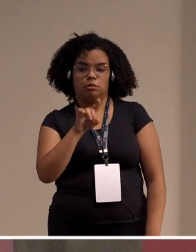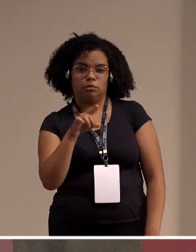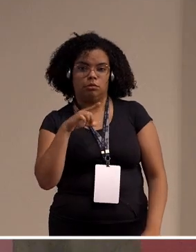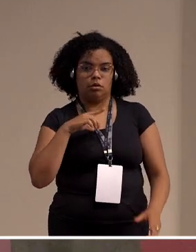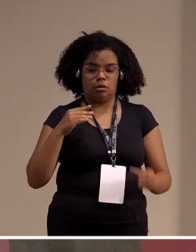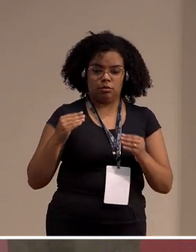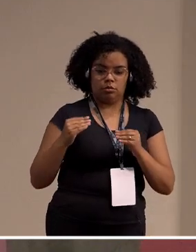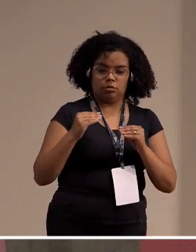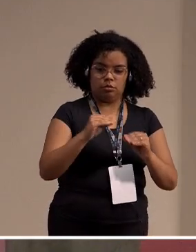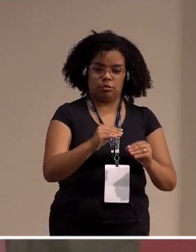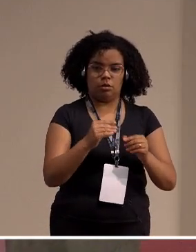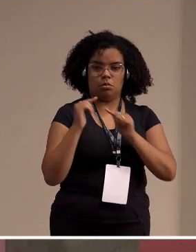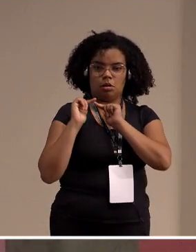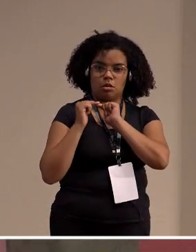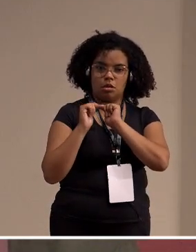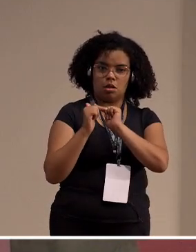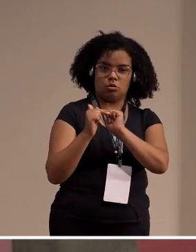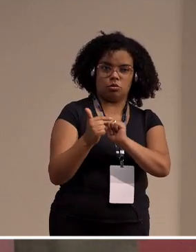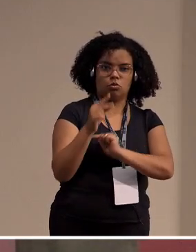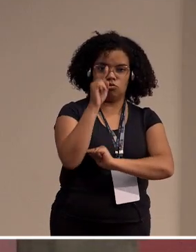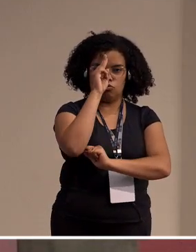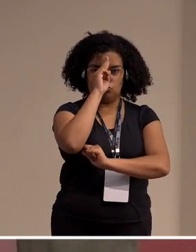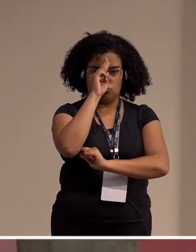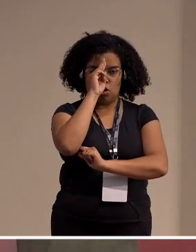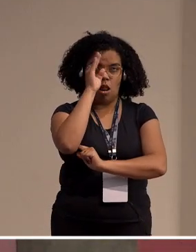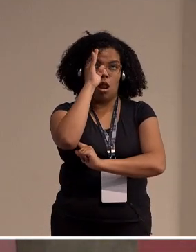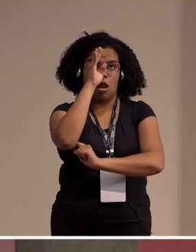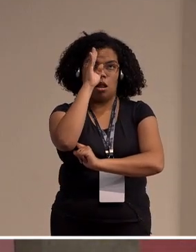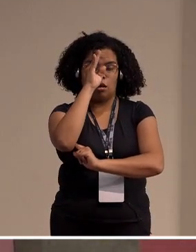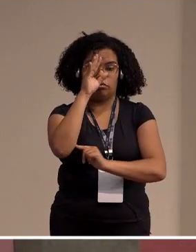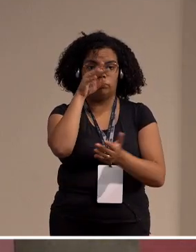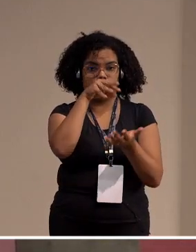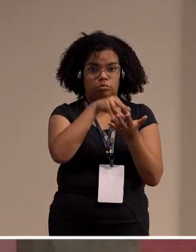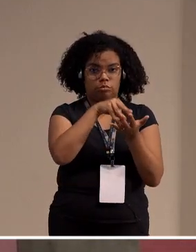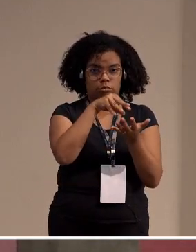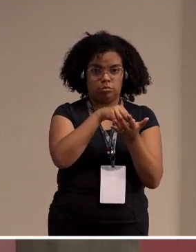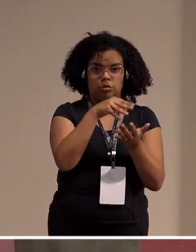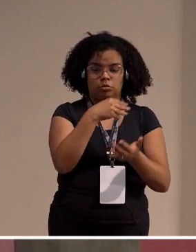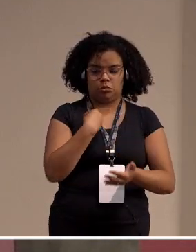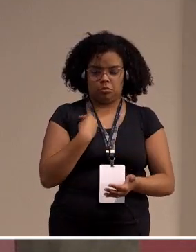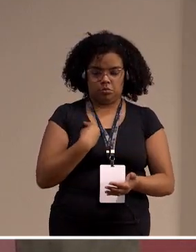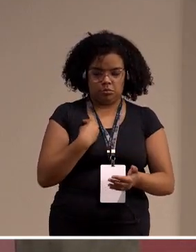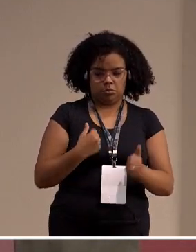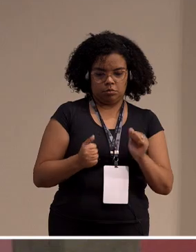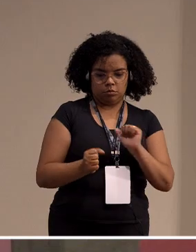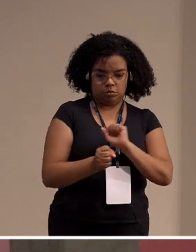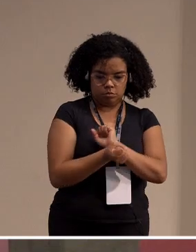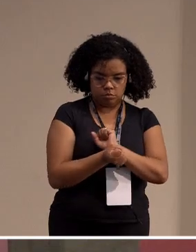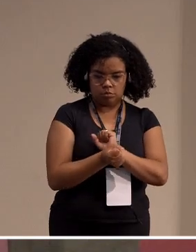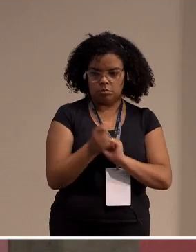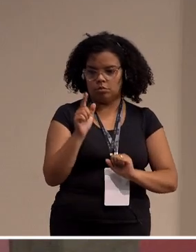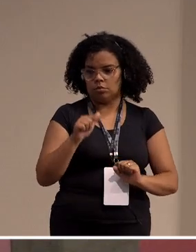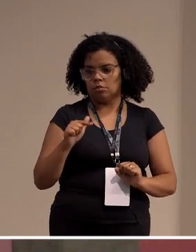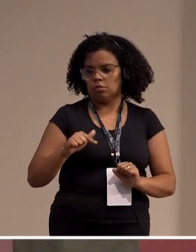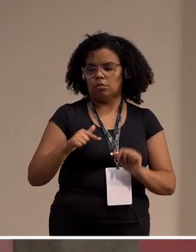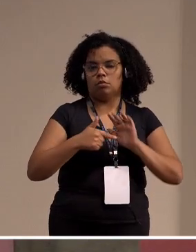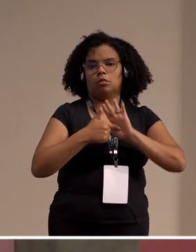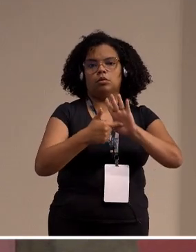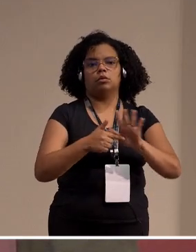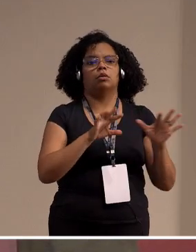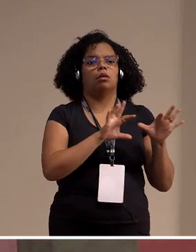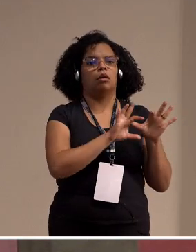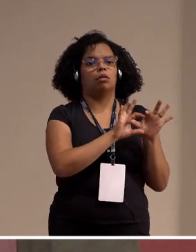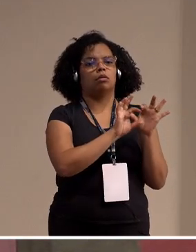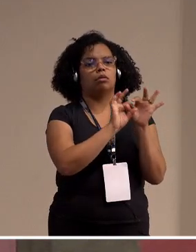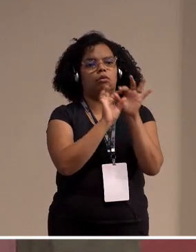numa rica tradição de ficção histórica centrada na vida de pessoas escravizadas, situando a sua experiência no contexto